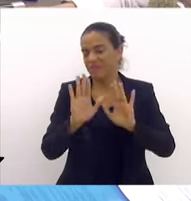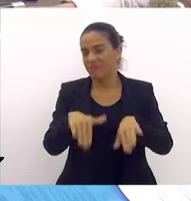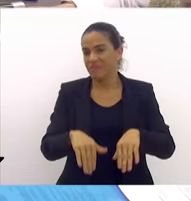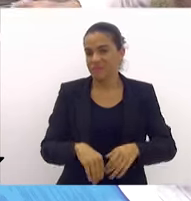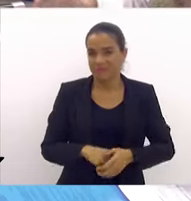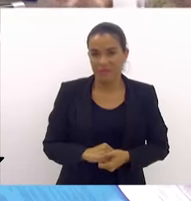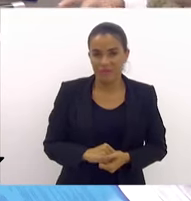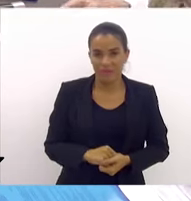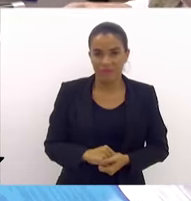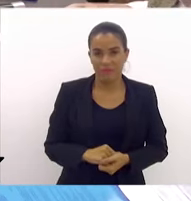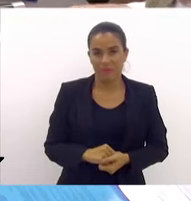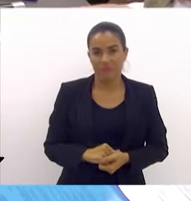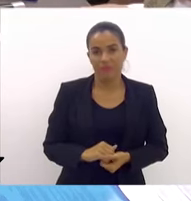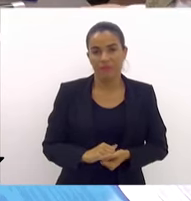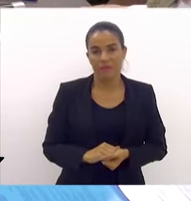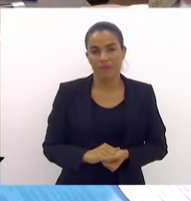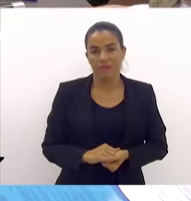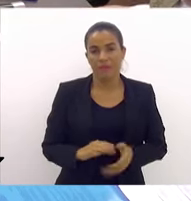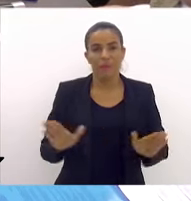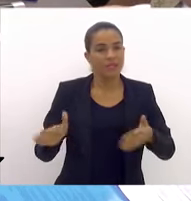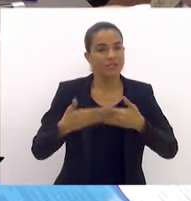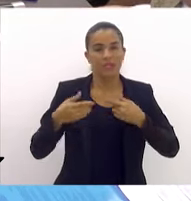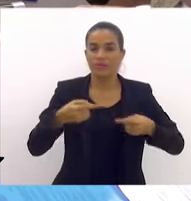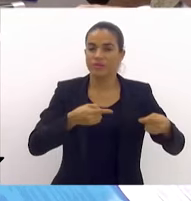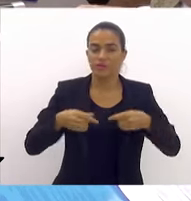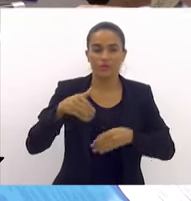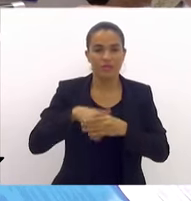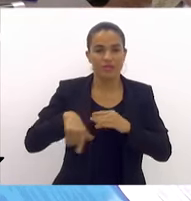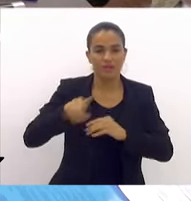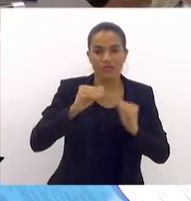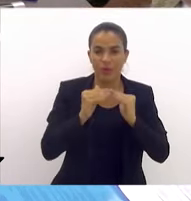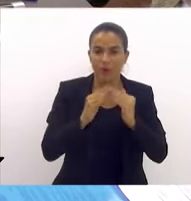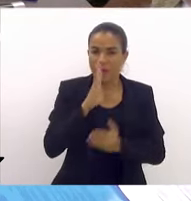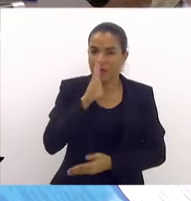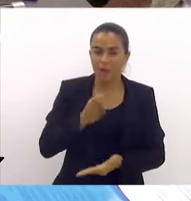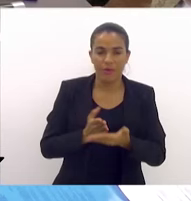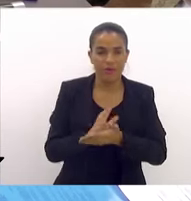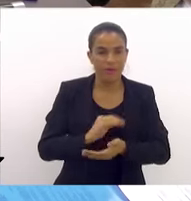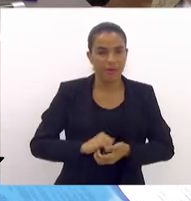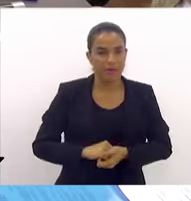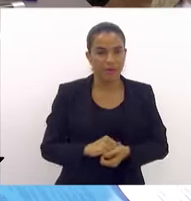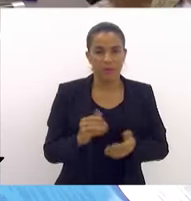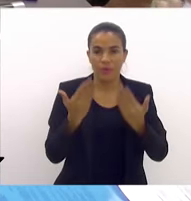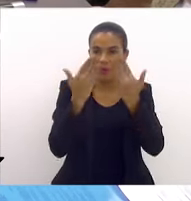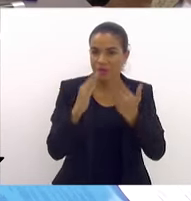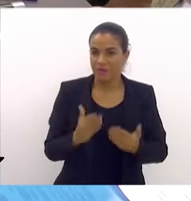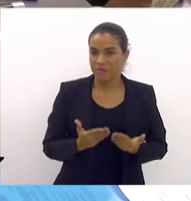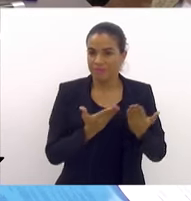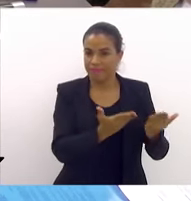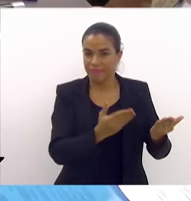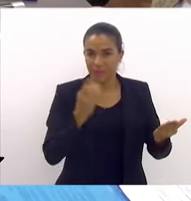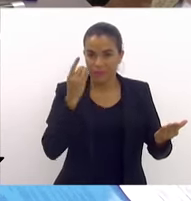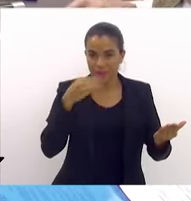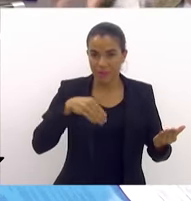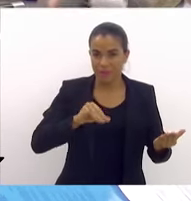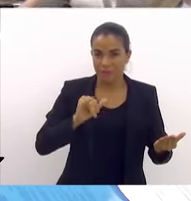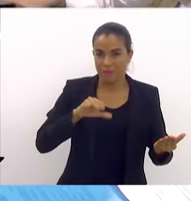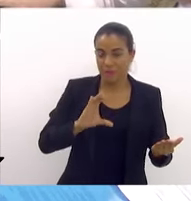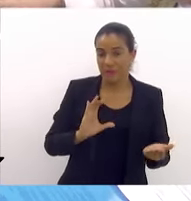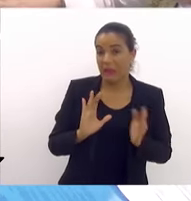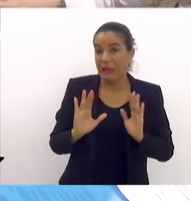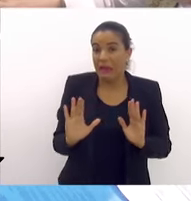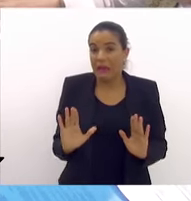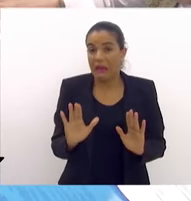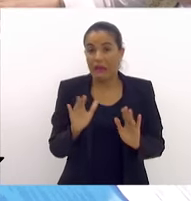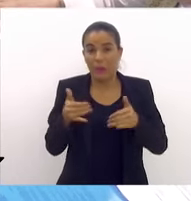nada. Vai não. Encerrada a discussão e votação, seus que aprovam, estão aprovados, sem vista para o deputado Mink. Eu já ia ter que